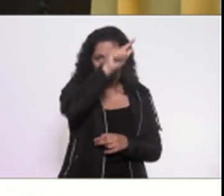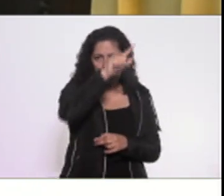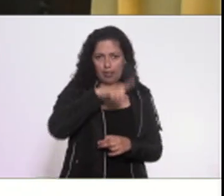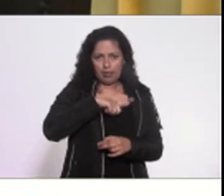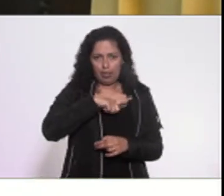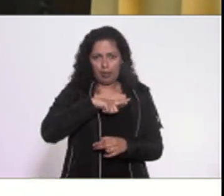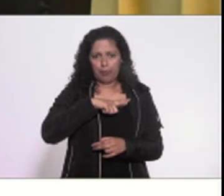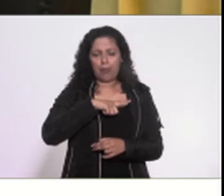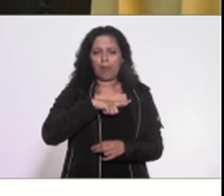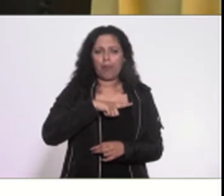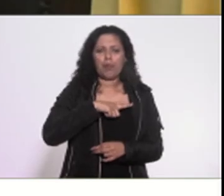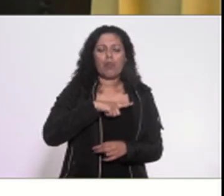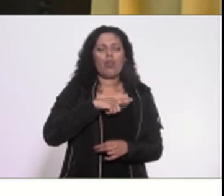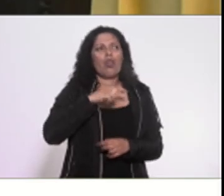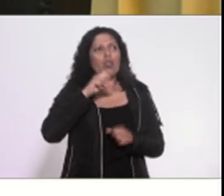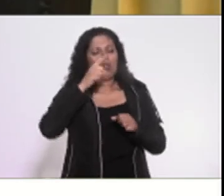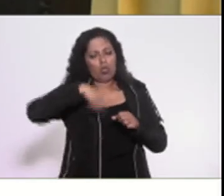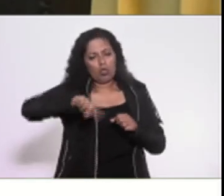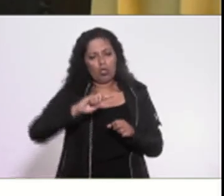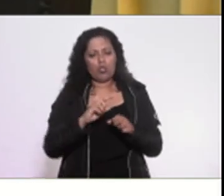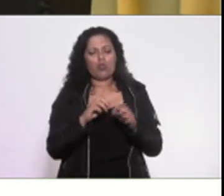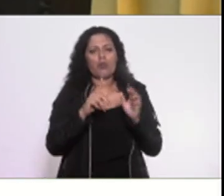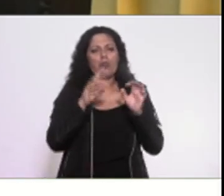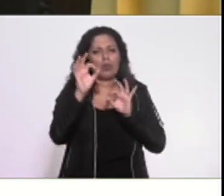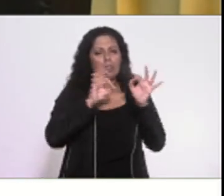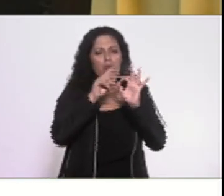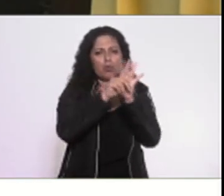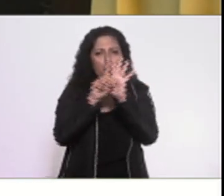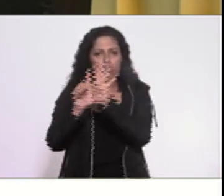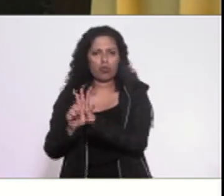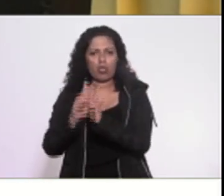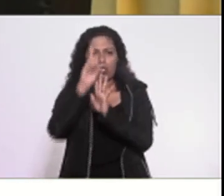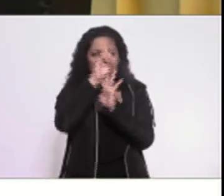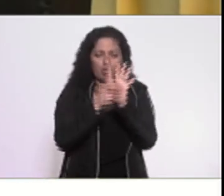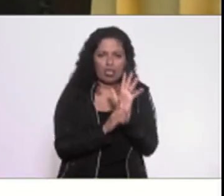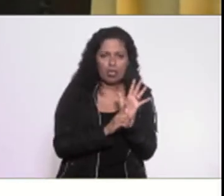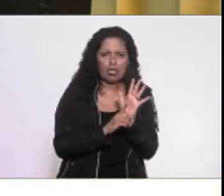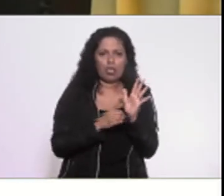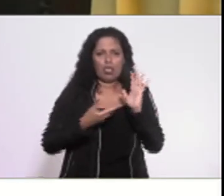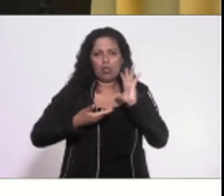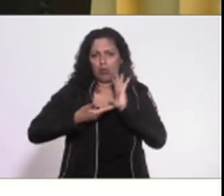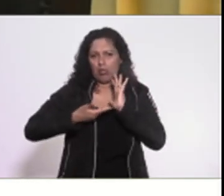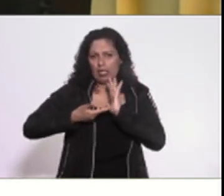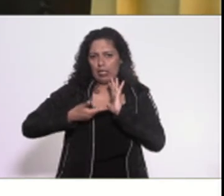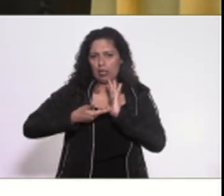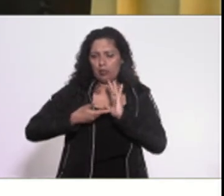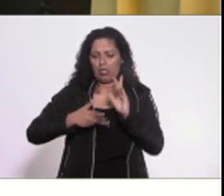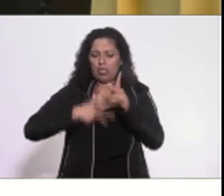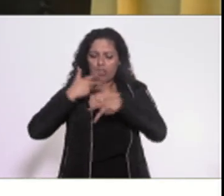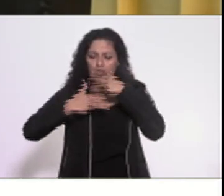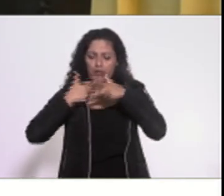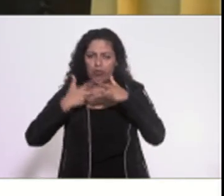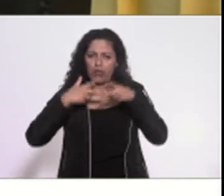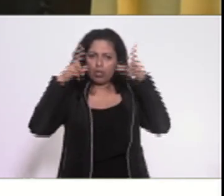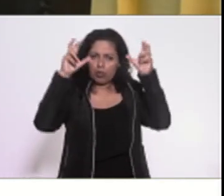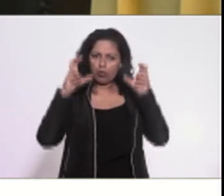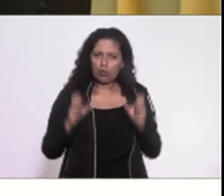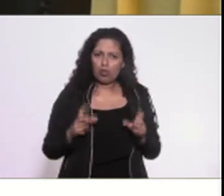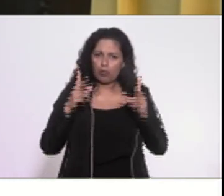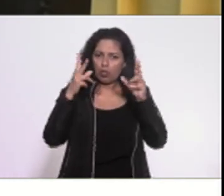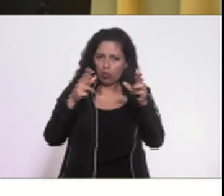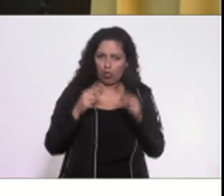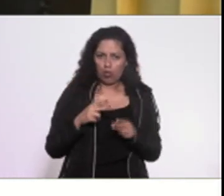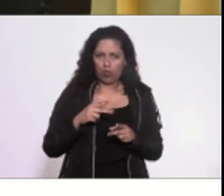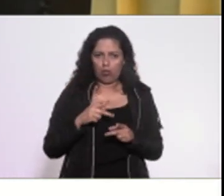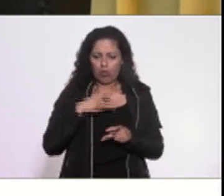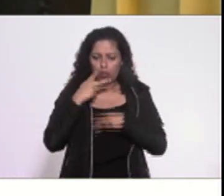faça a opção de fazer um decreto, ao invés de um projeto de lei que venha da Câmara, que trata dessa questão, que eu já coloquei aqui em algumas audiências, sobre